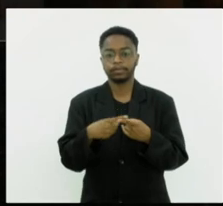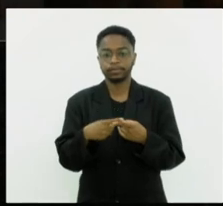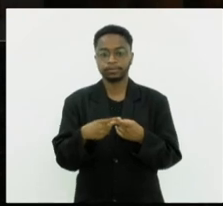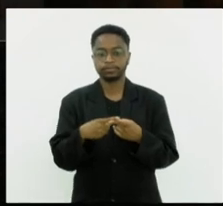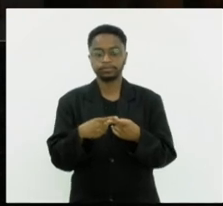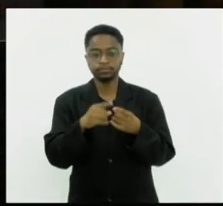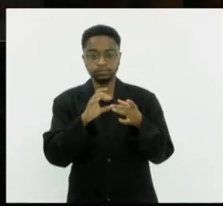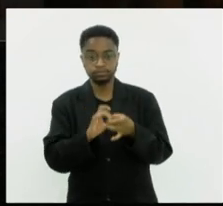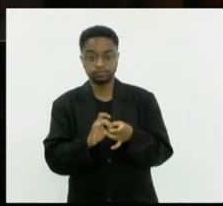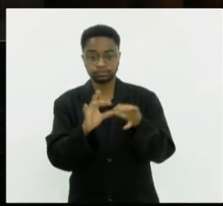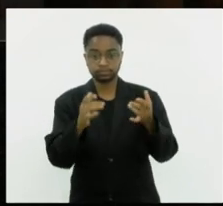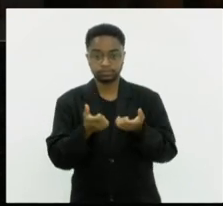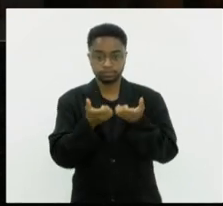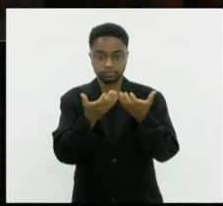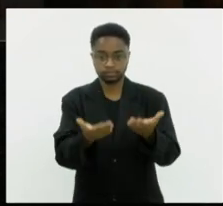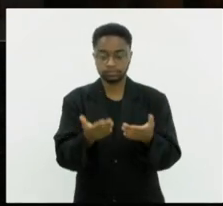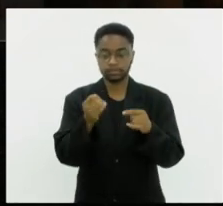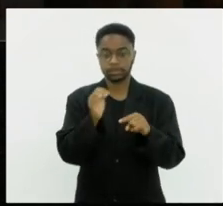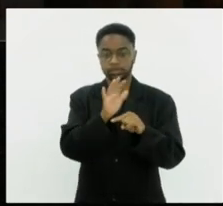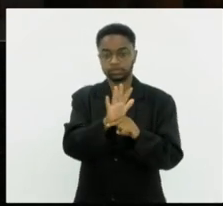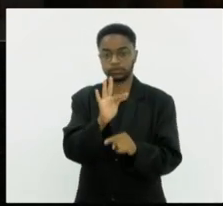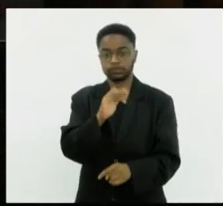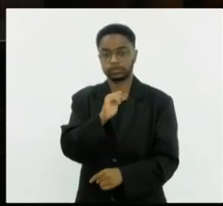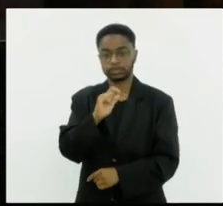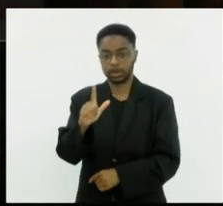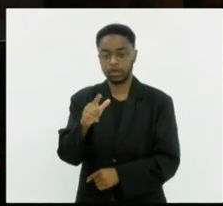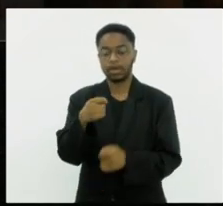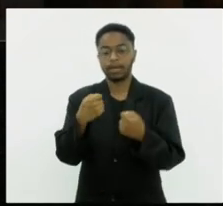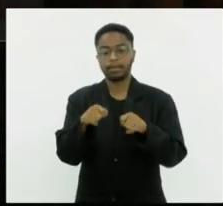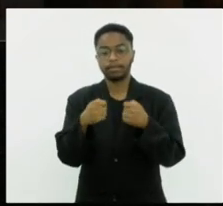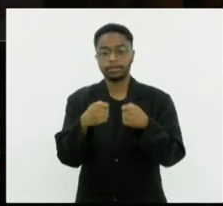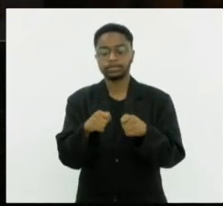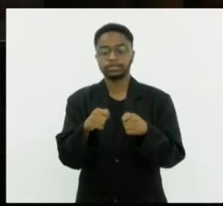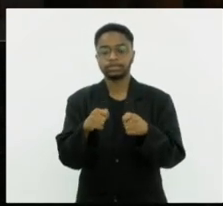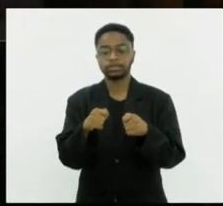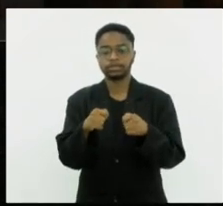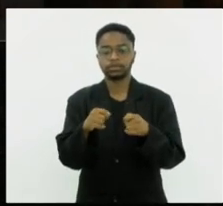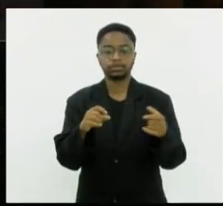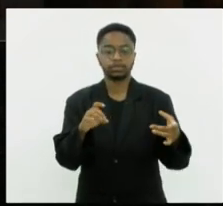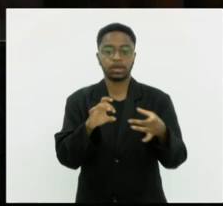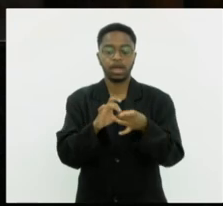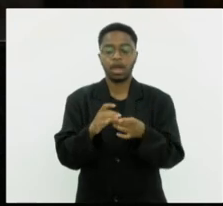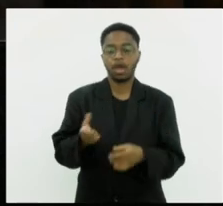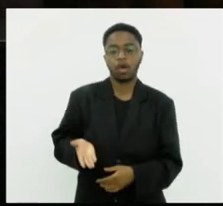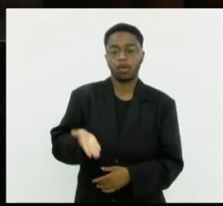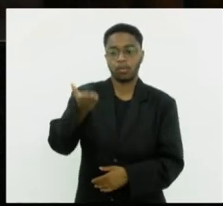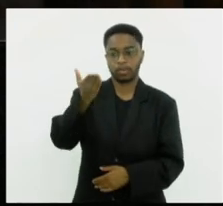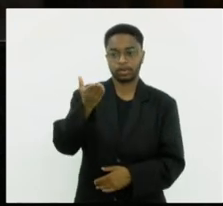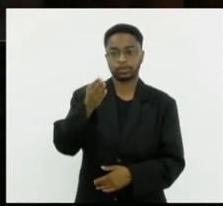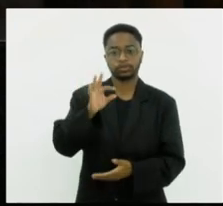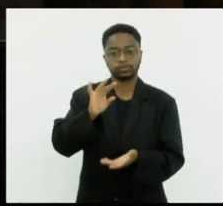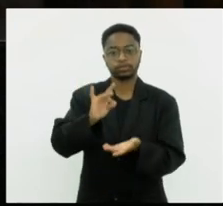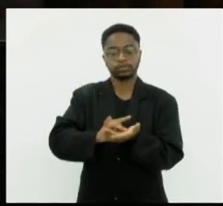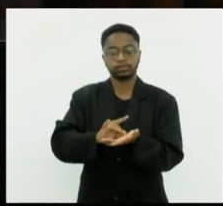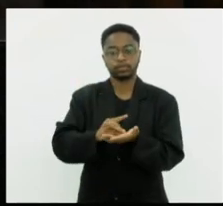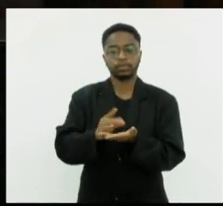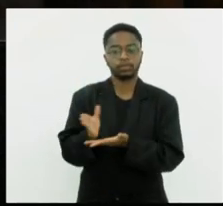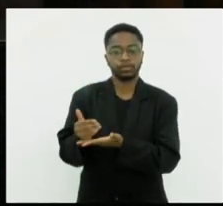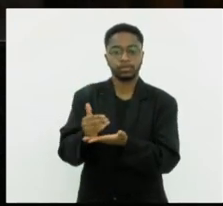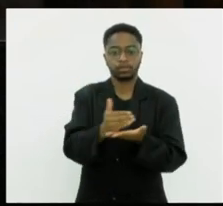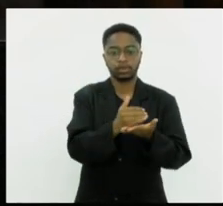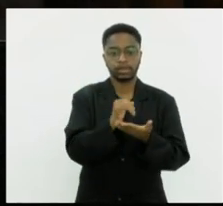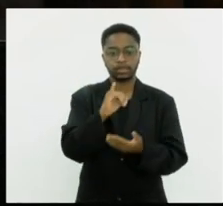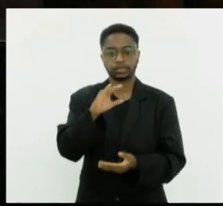concessão de benefícios fiscais fiquem condicionadas a um aumento real da arrecadação de